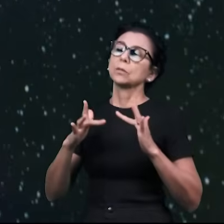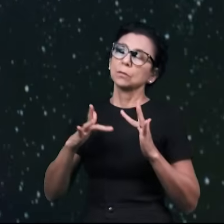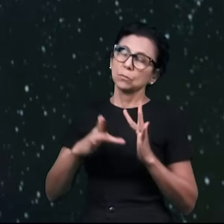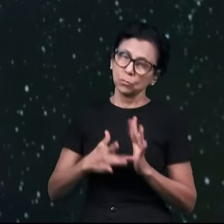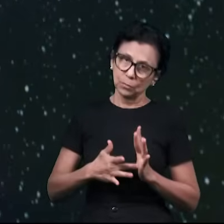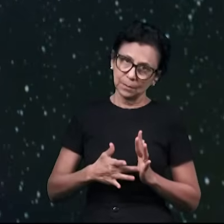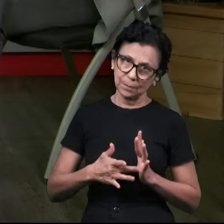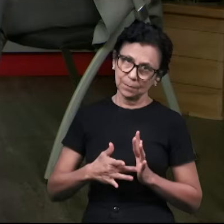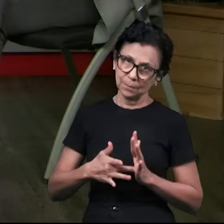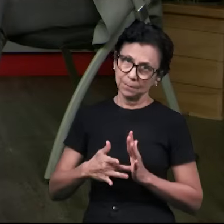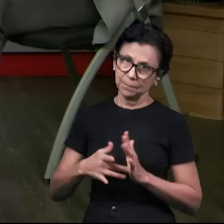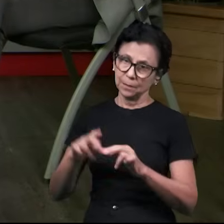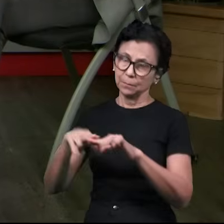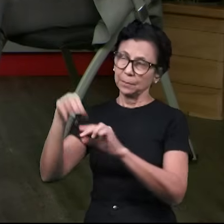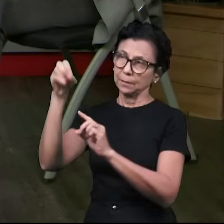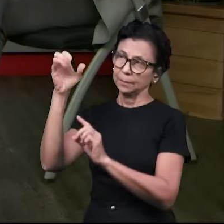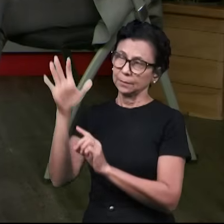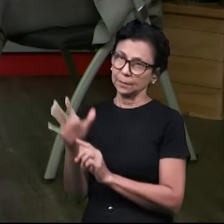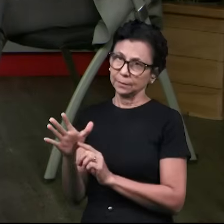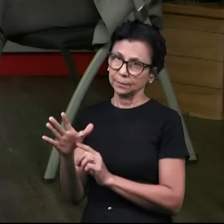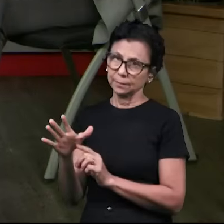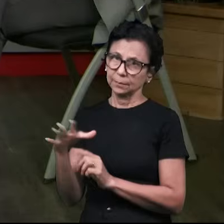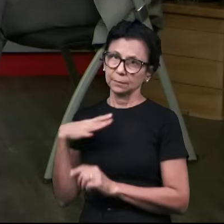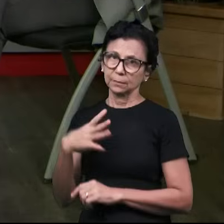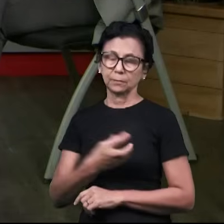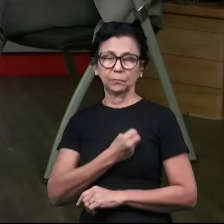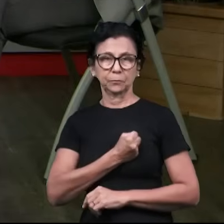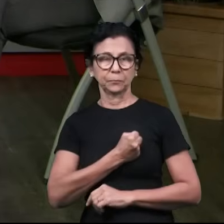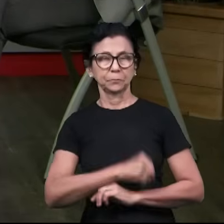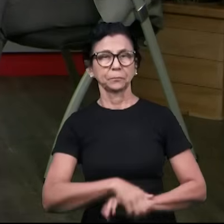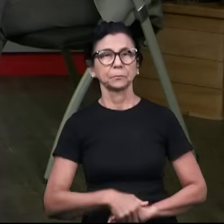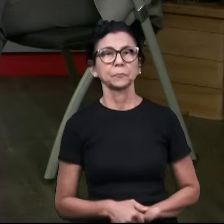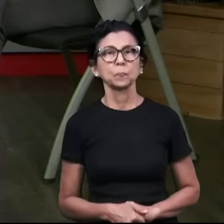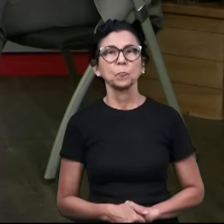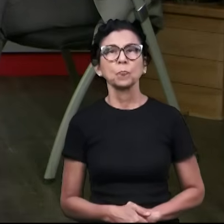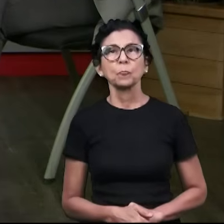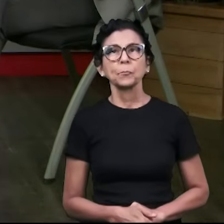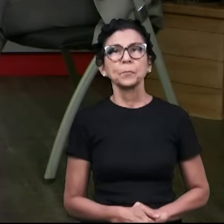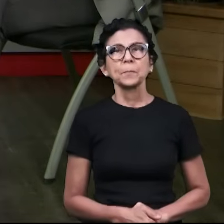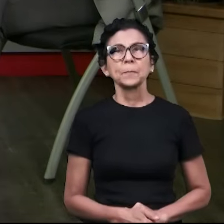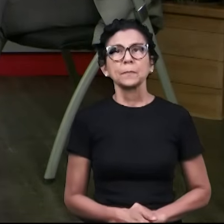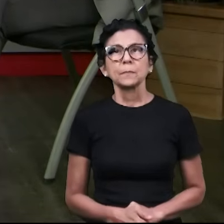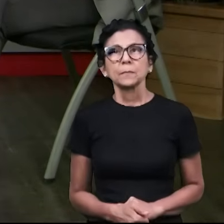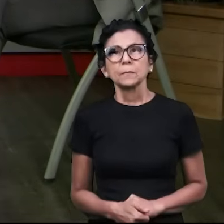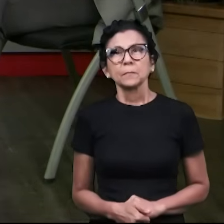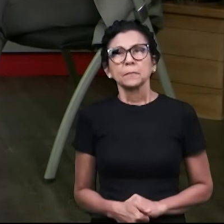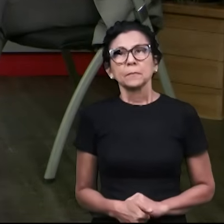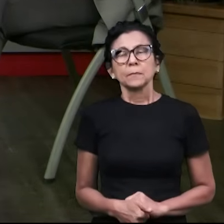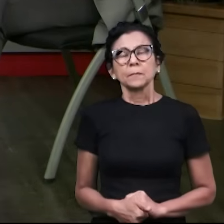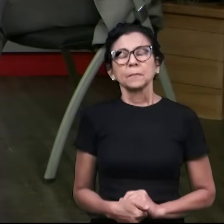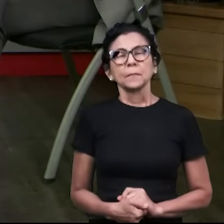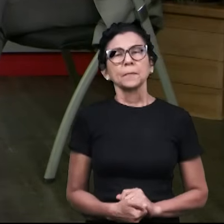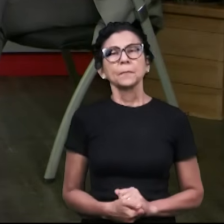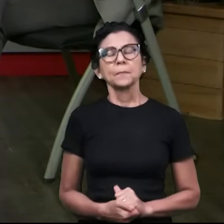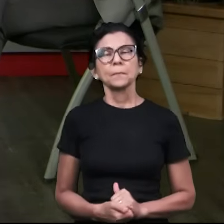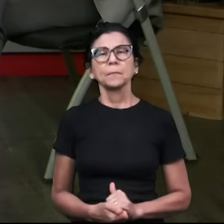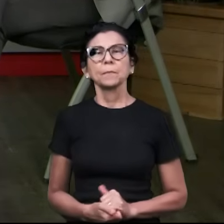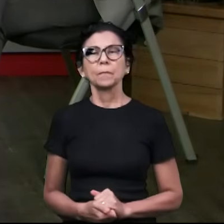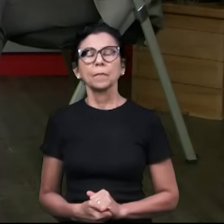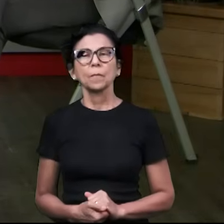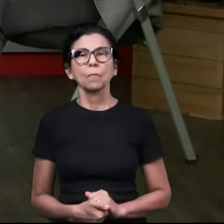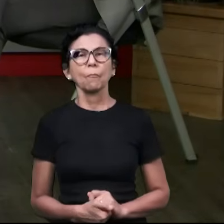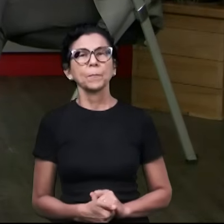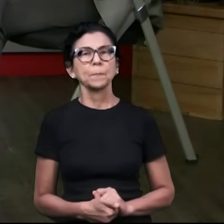graça redentora. Uma pergunta, Sérgio. O que é branquear as vestes no sangue do Cordeiro?